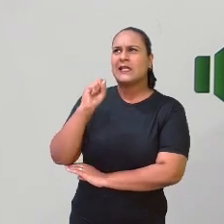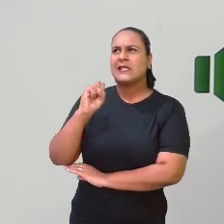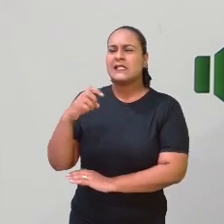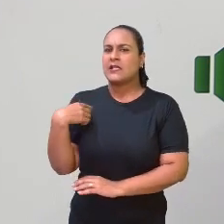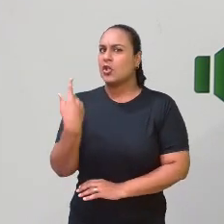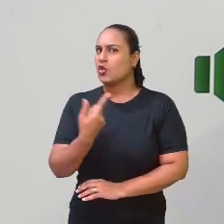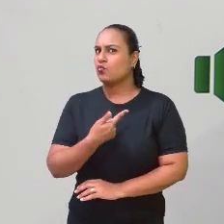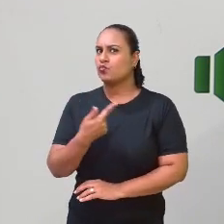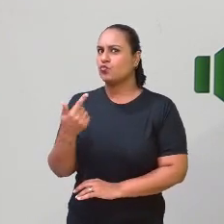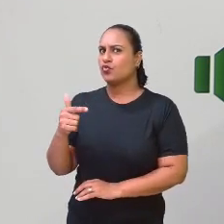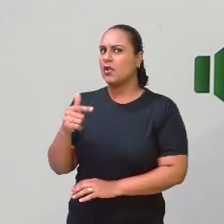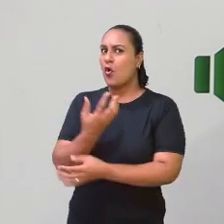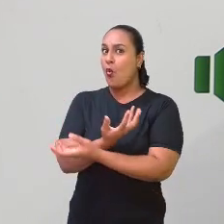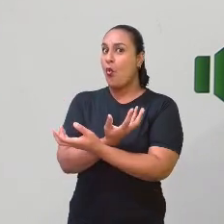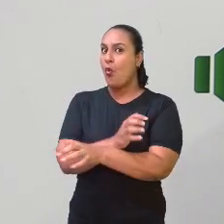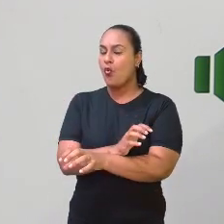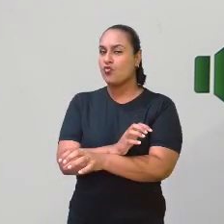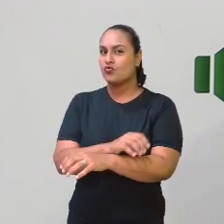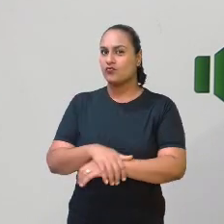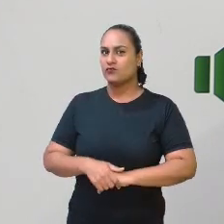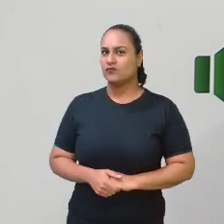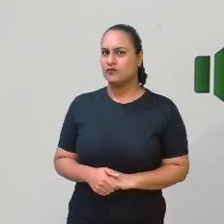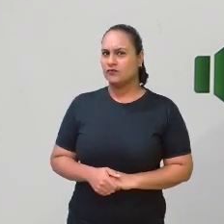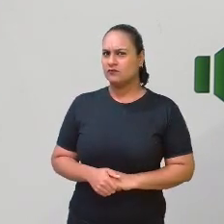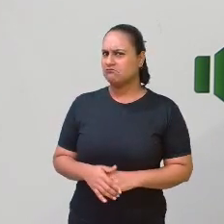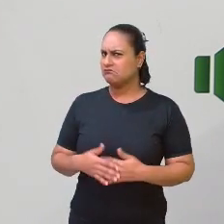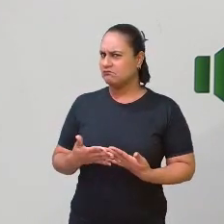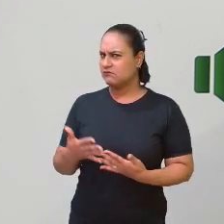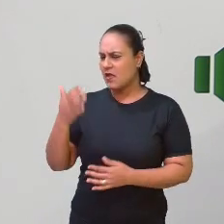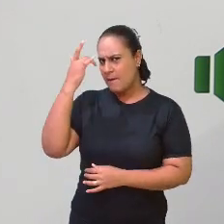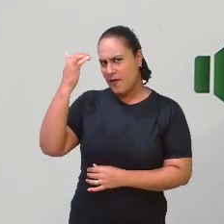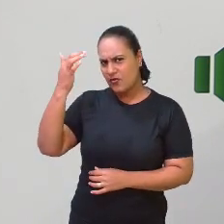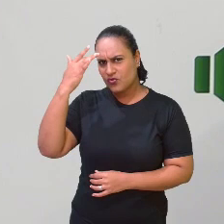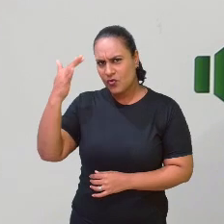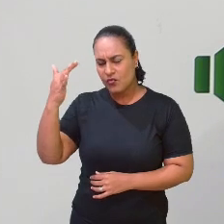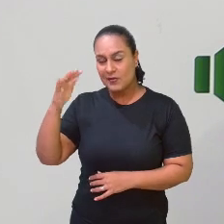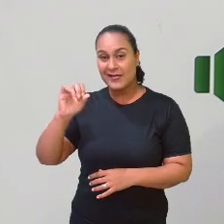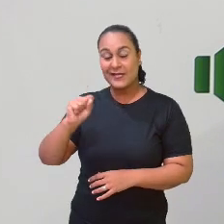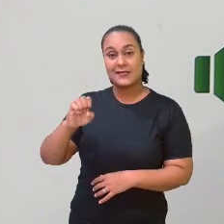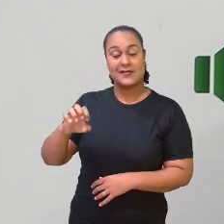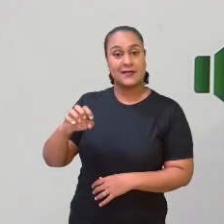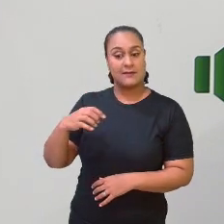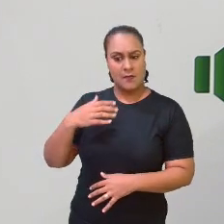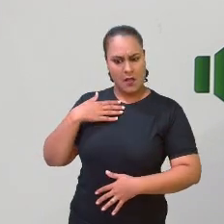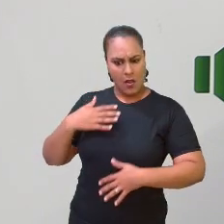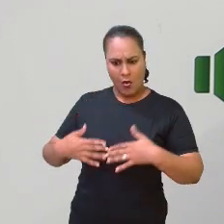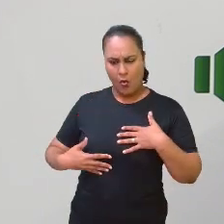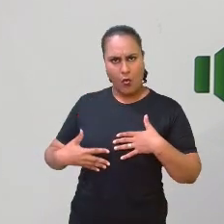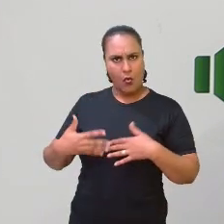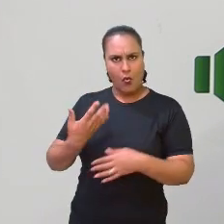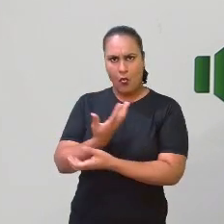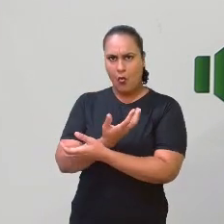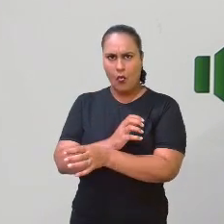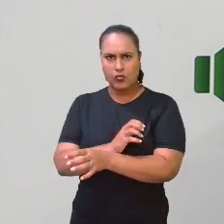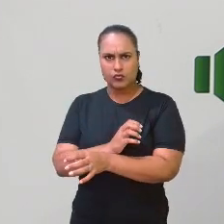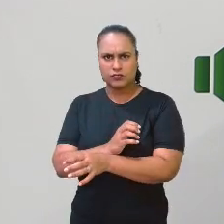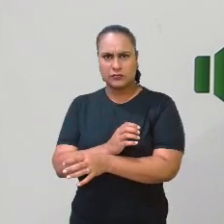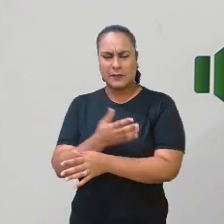não tivéssemos ossos. Você já imaginou se a gente fosse como uma